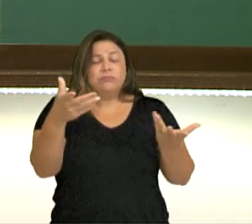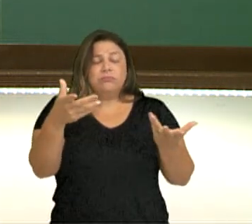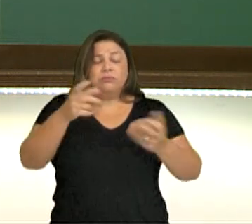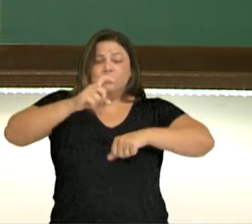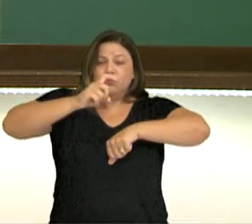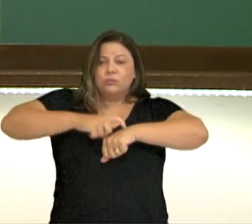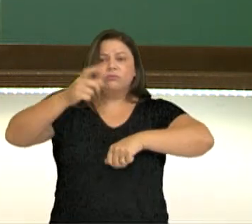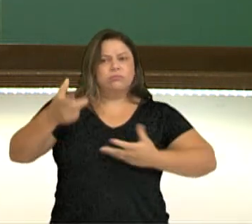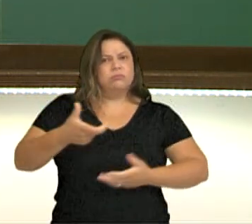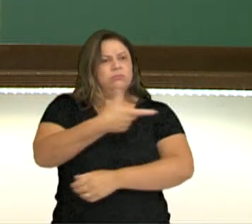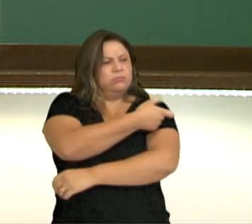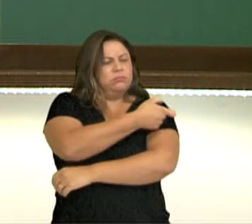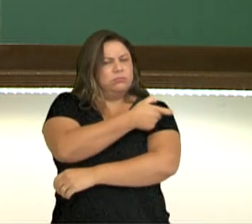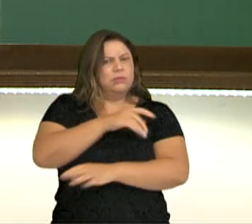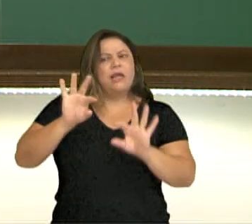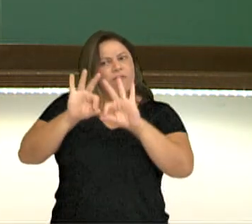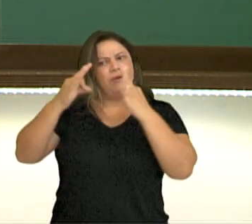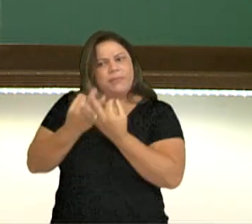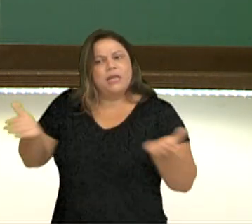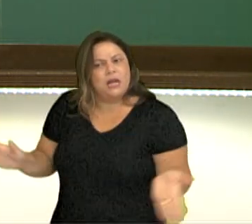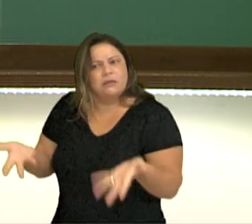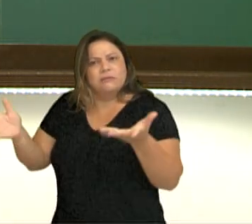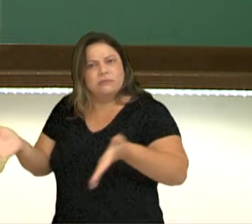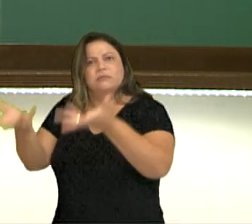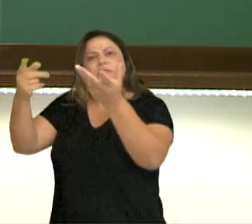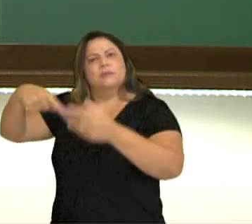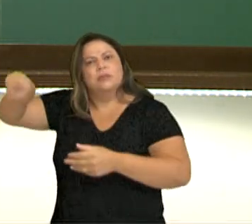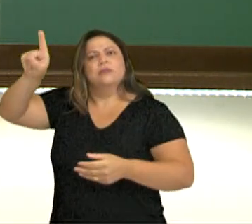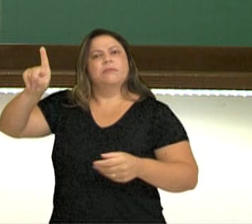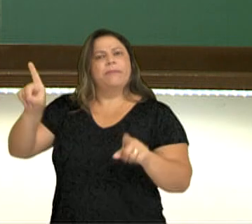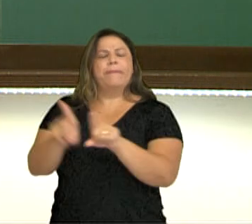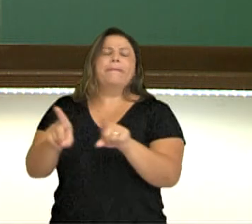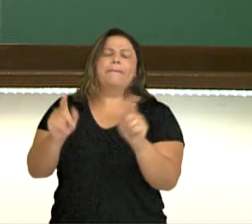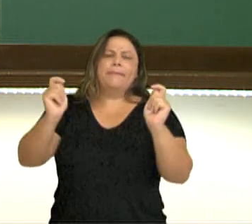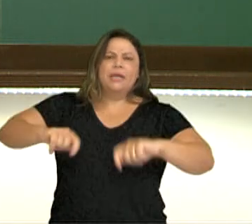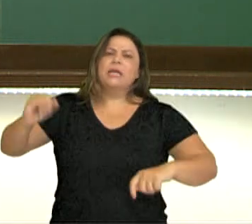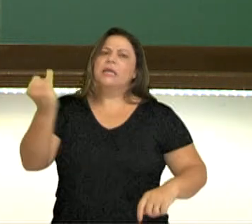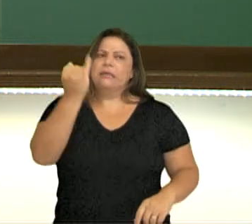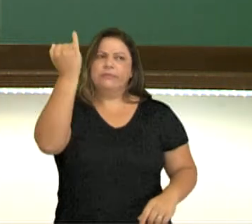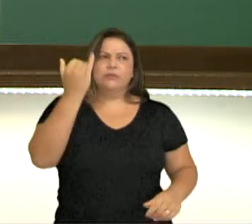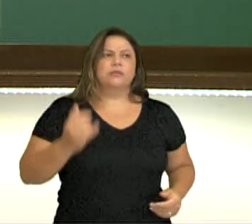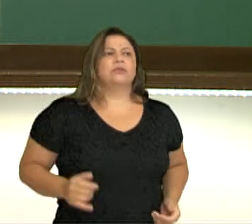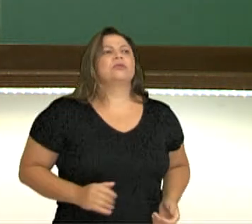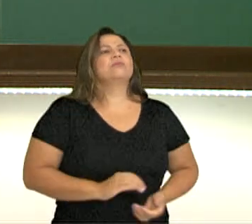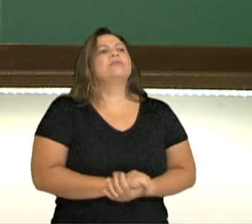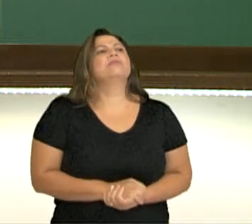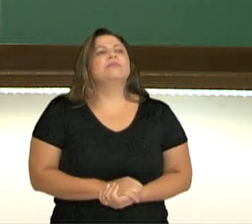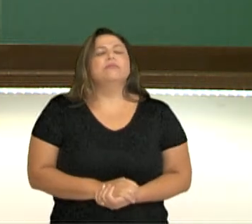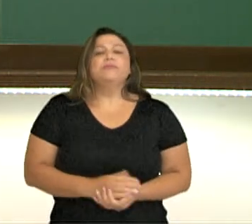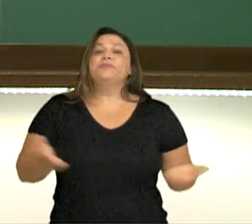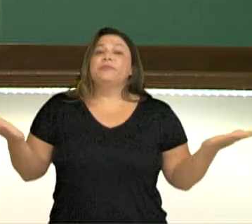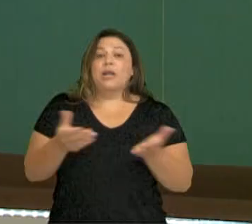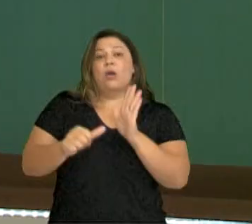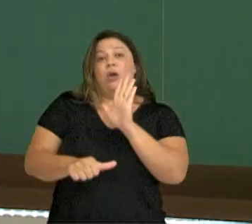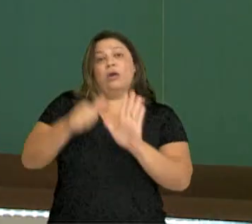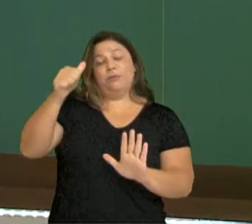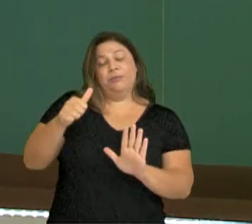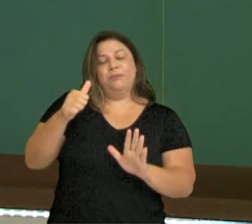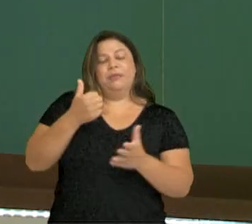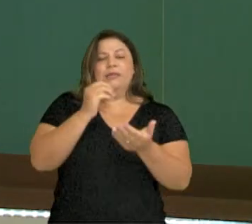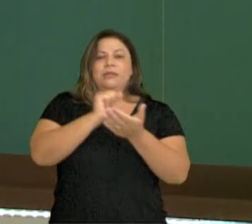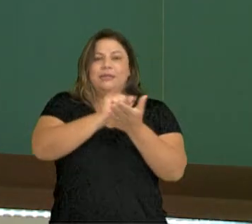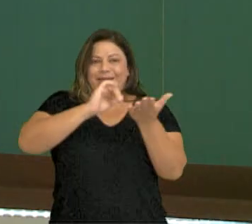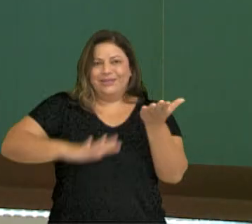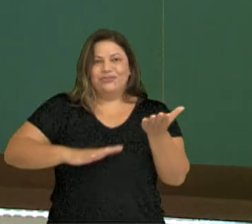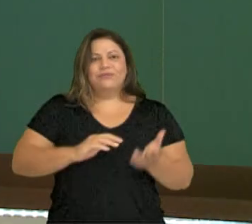fazer com que seus familiares tomem também. Tá? Então, vacina sim, é muito importante que todos se vacinem. Vamos para o nosso primeiro exercício aqui então, gente? Olha